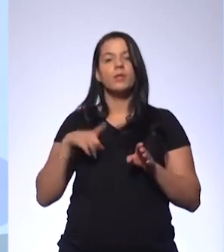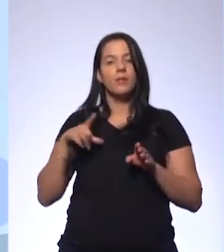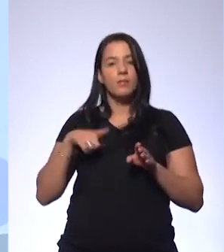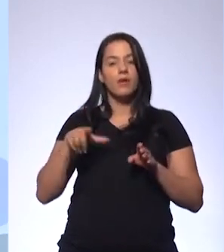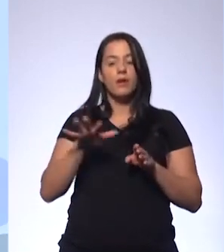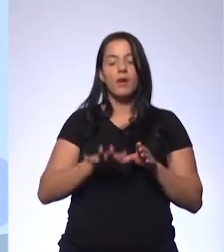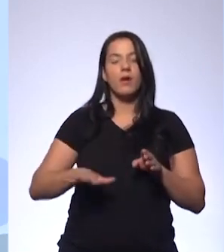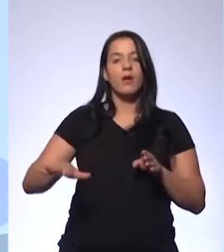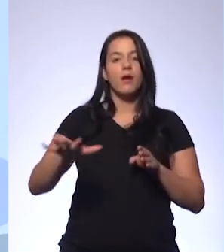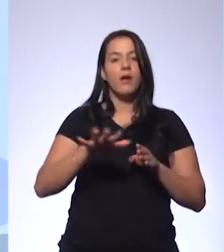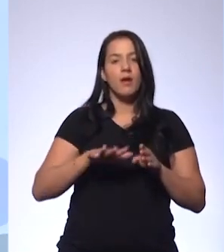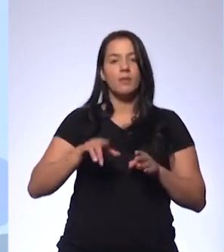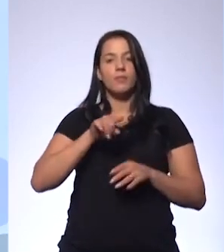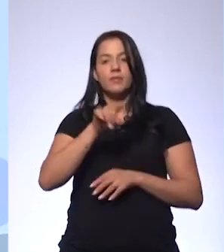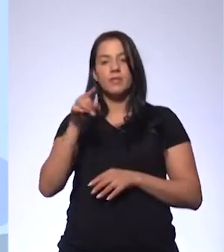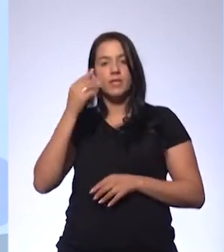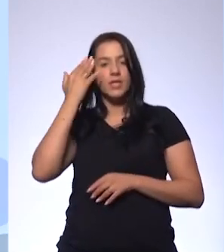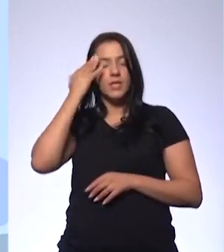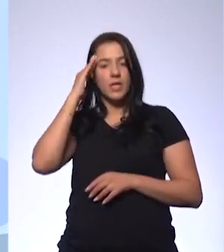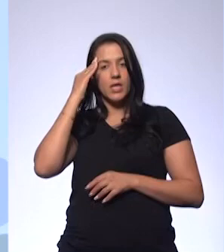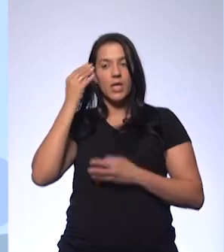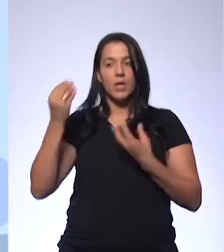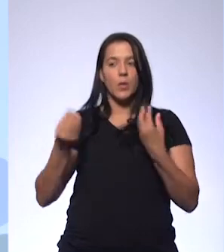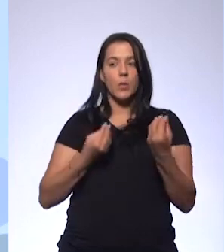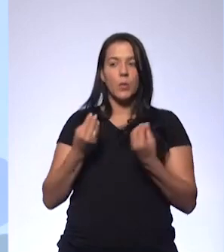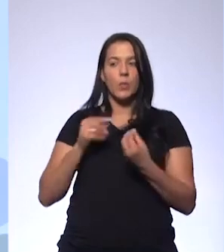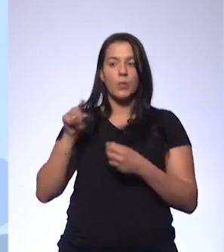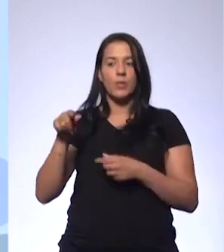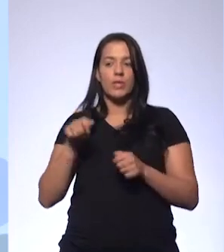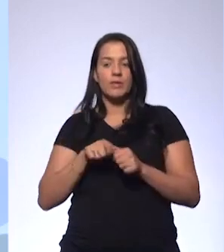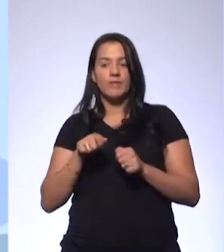a gente entender qual que é a dinâmica ali desses seres